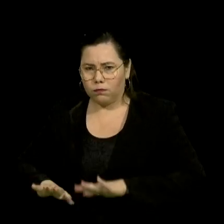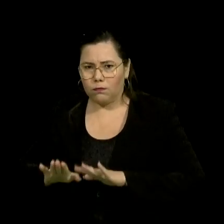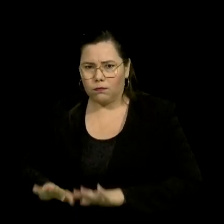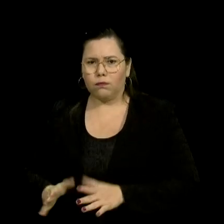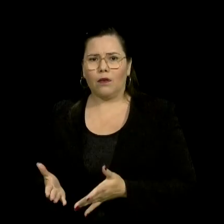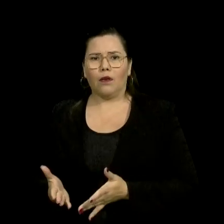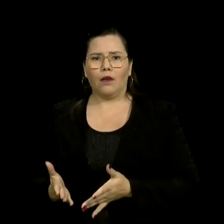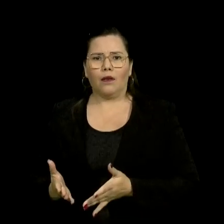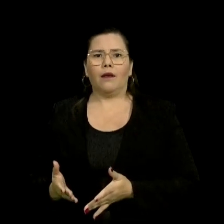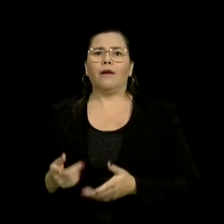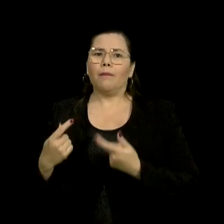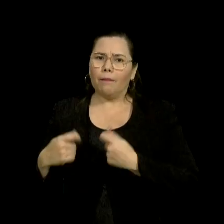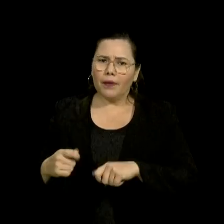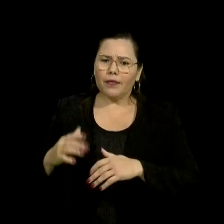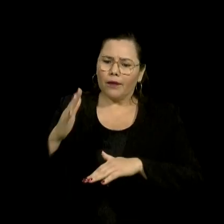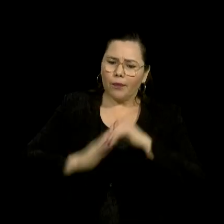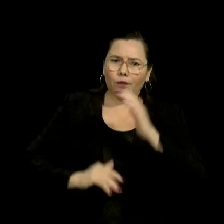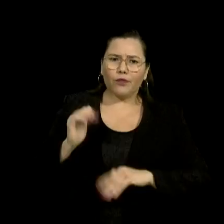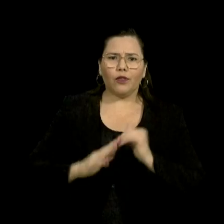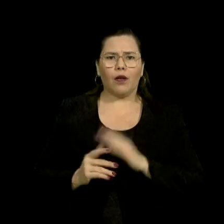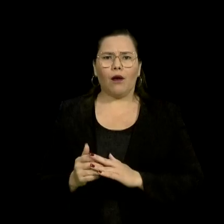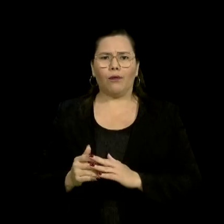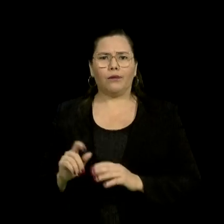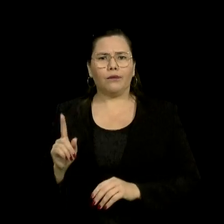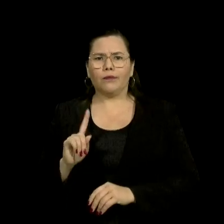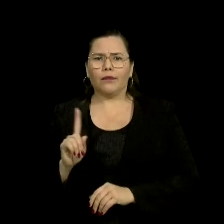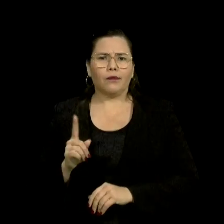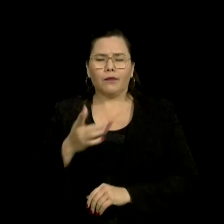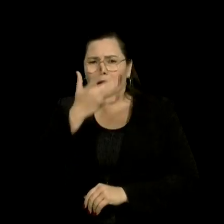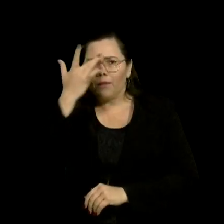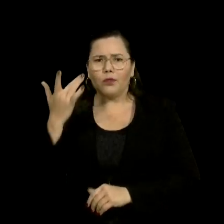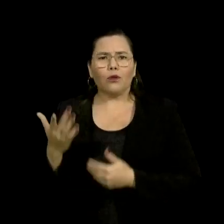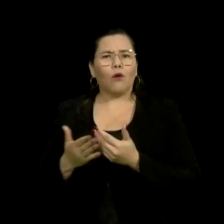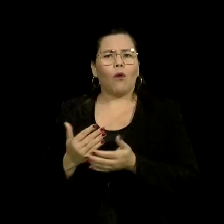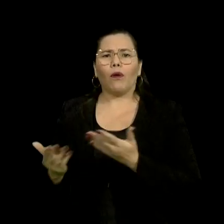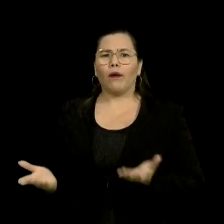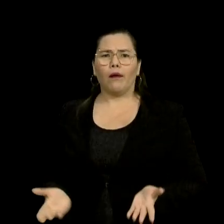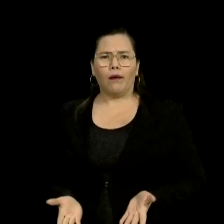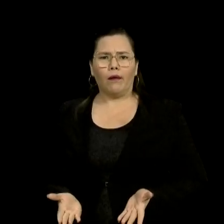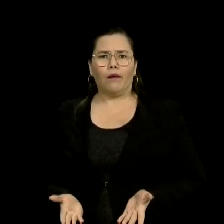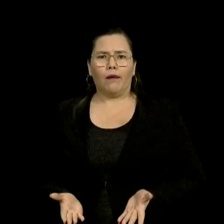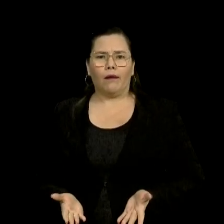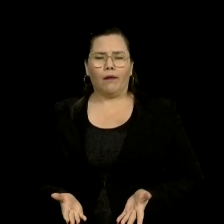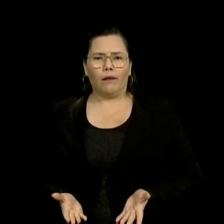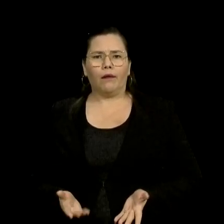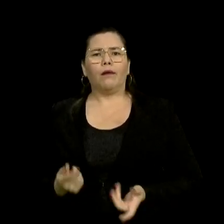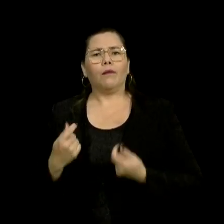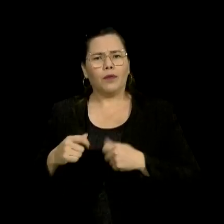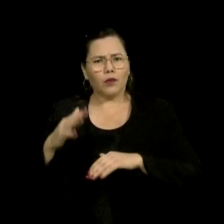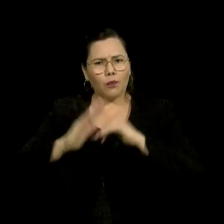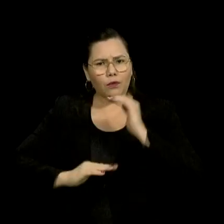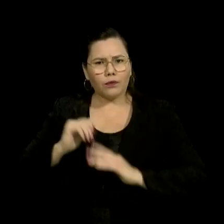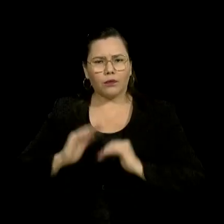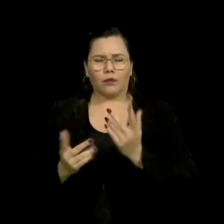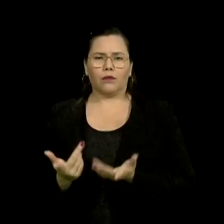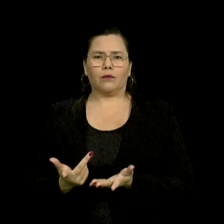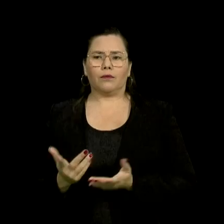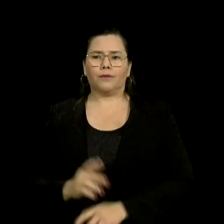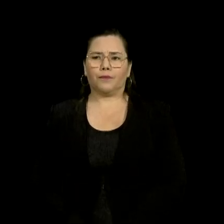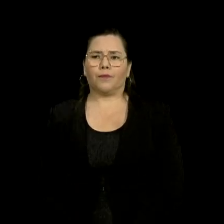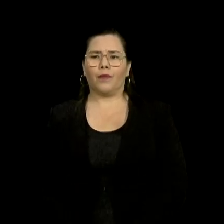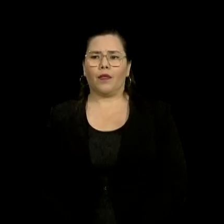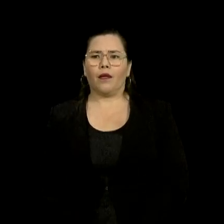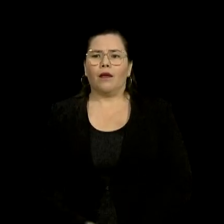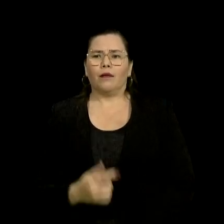pêsames à família enlutada, às famílias enlutadas desses dois trabalhadores, e a gente espera que elas tenham aí o mínimo de conforto